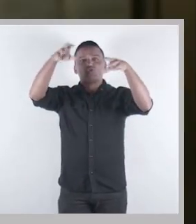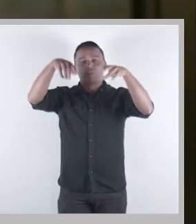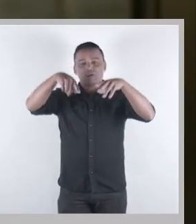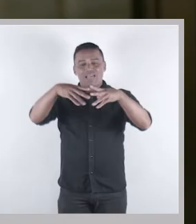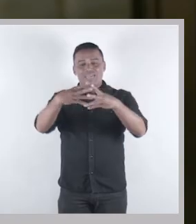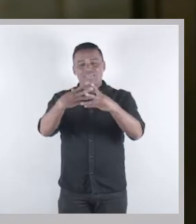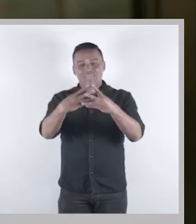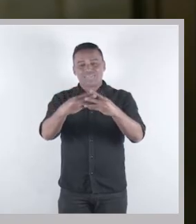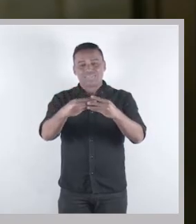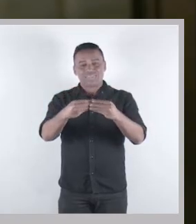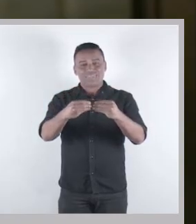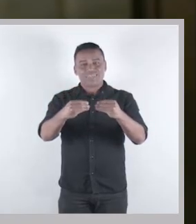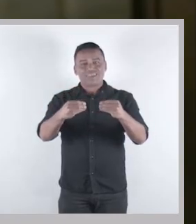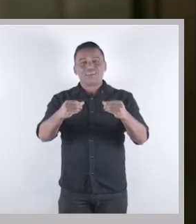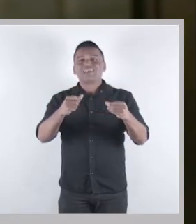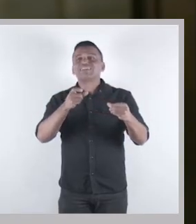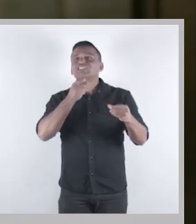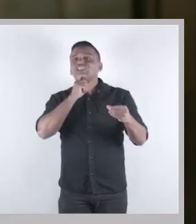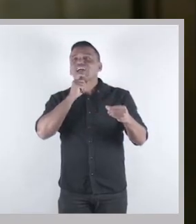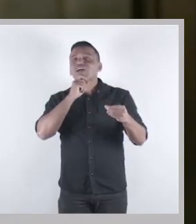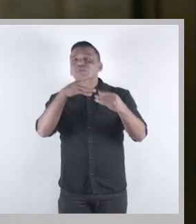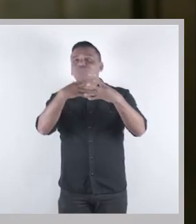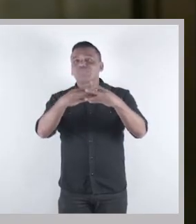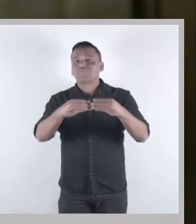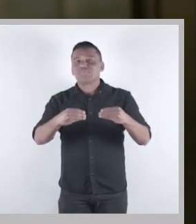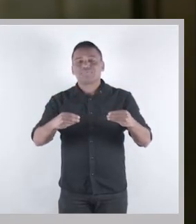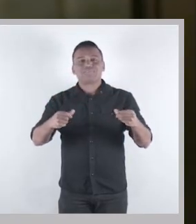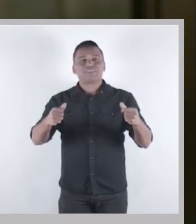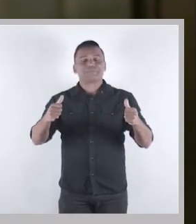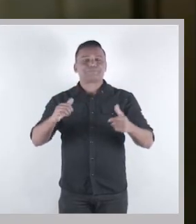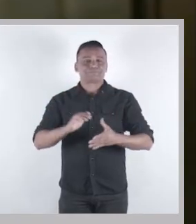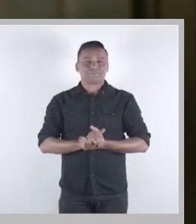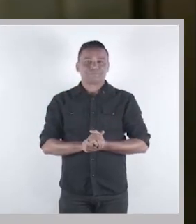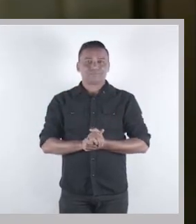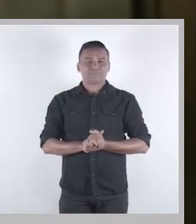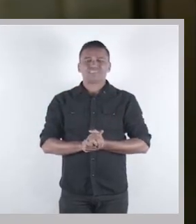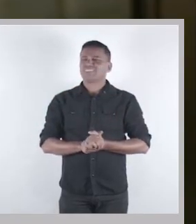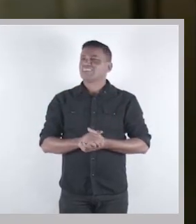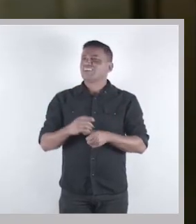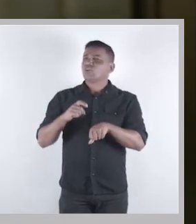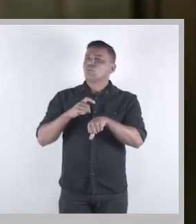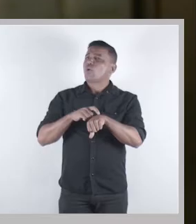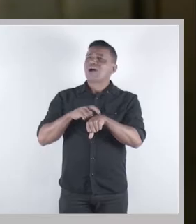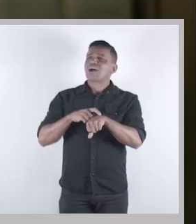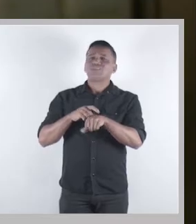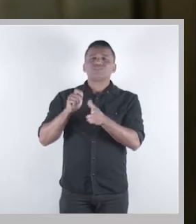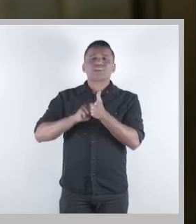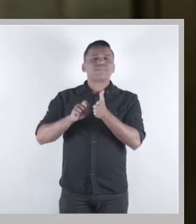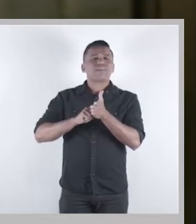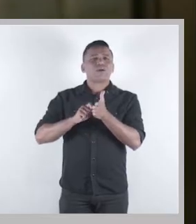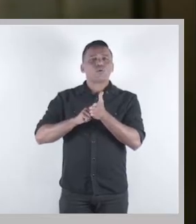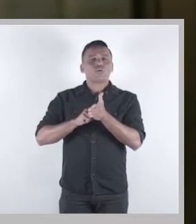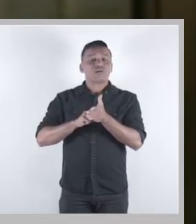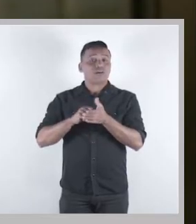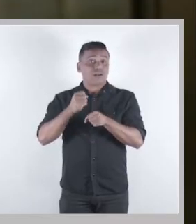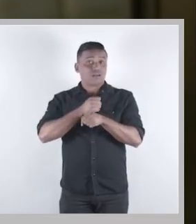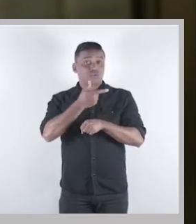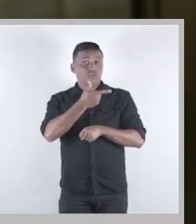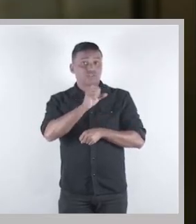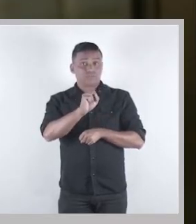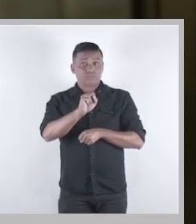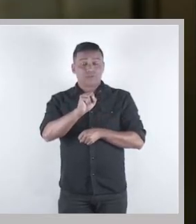é de quando que esse poema 2018 você já estava prevendo uma de 2021 com nosso governo